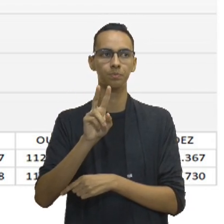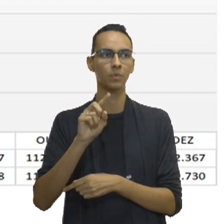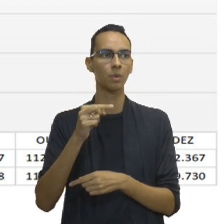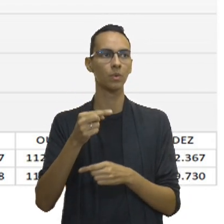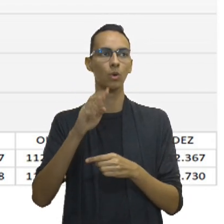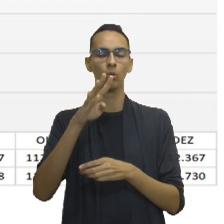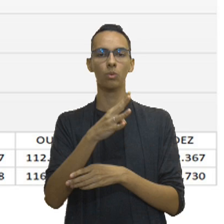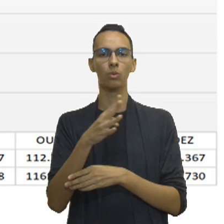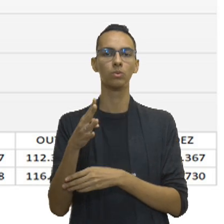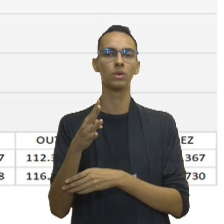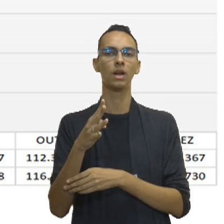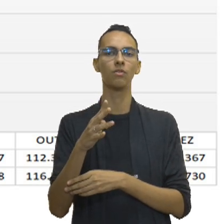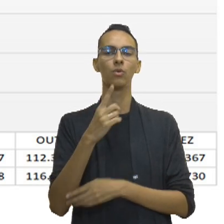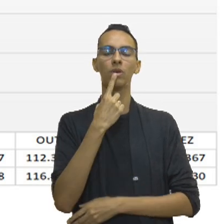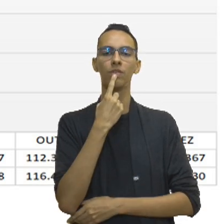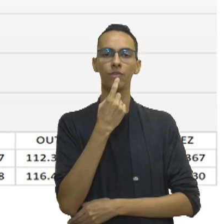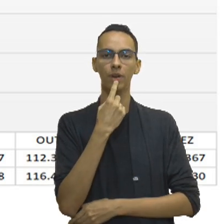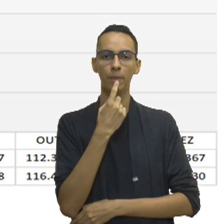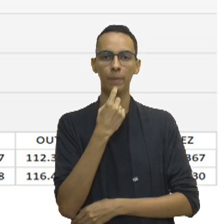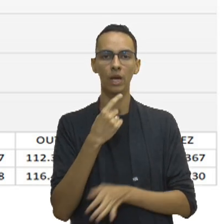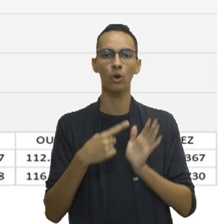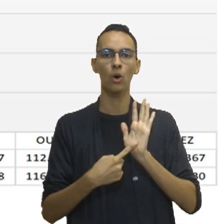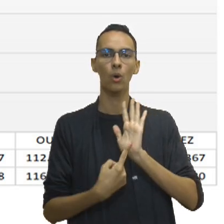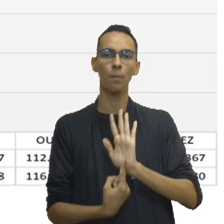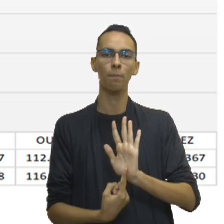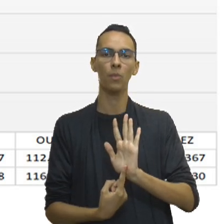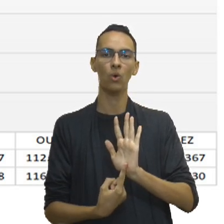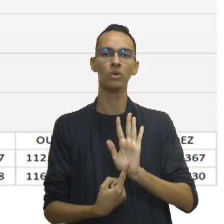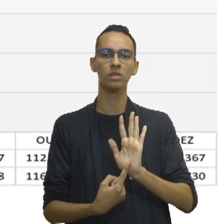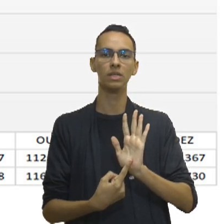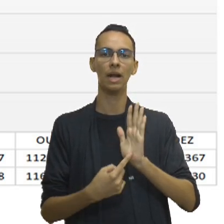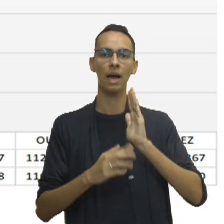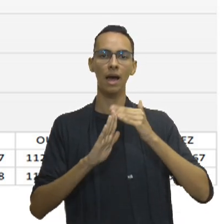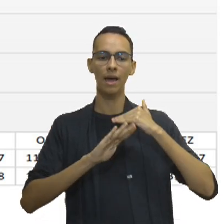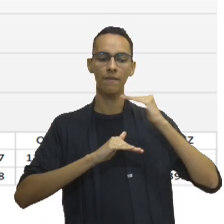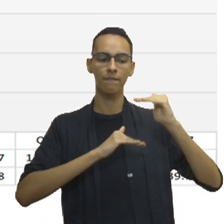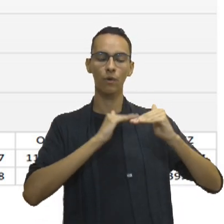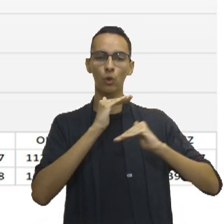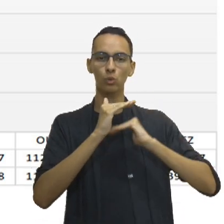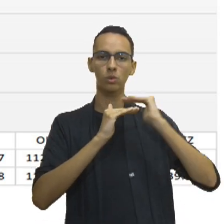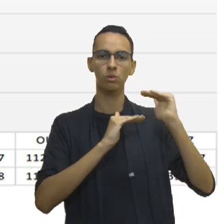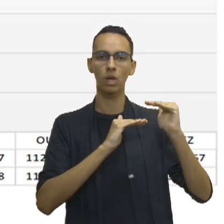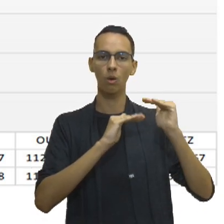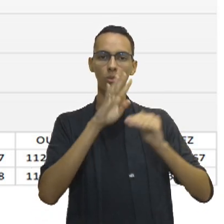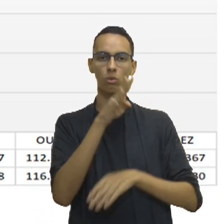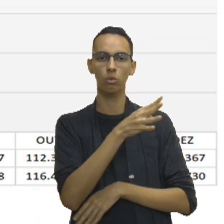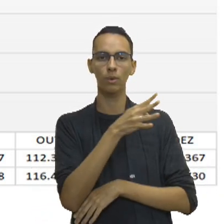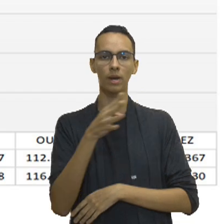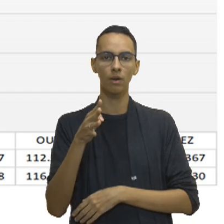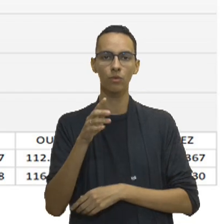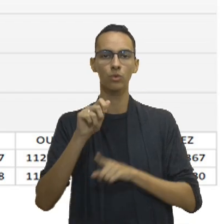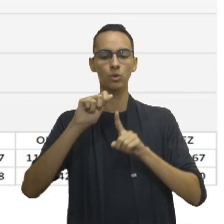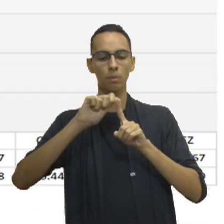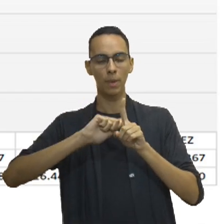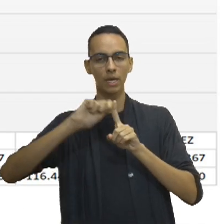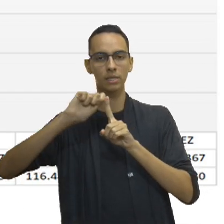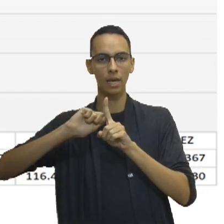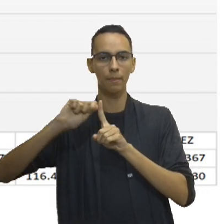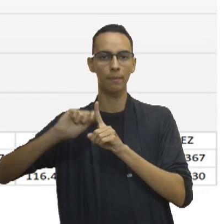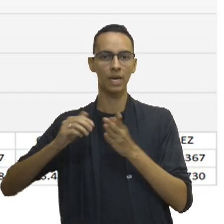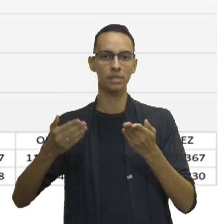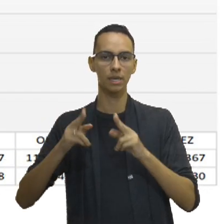vermelho, ele mostra a evolução dos gastos mês a mês na universidade, né?